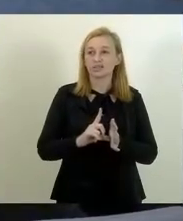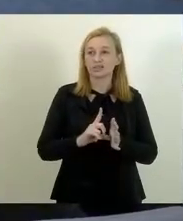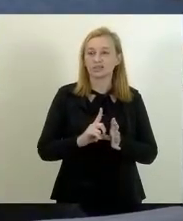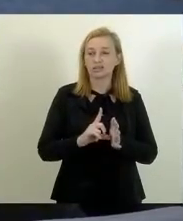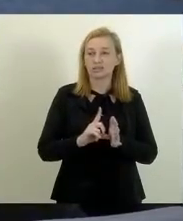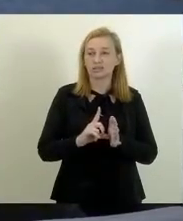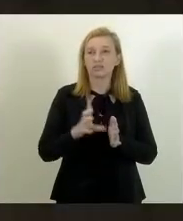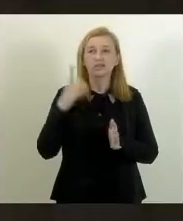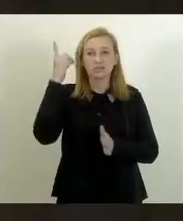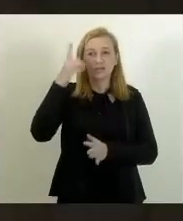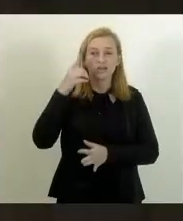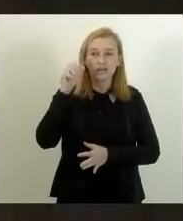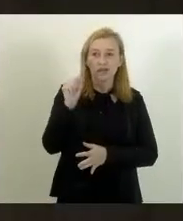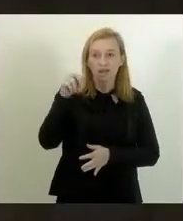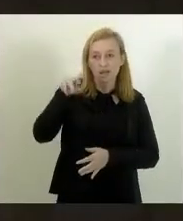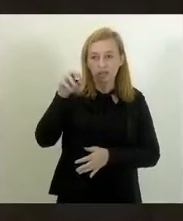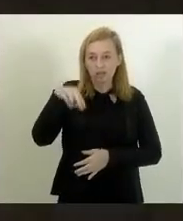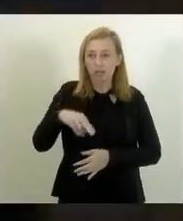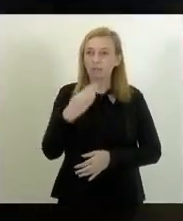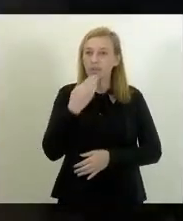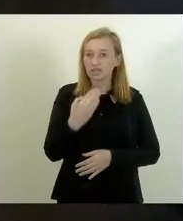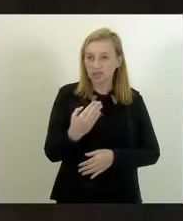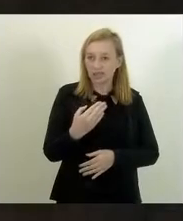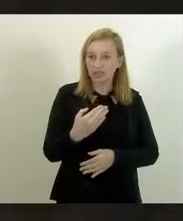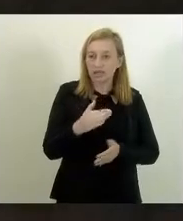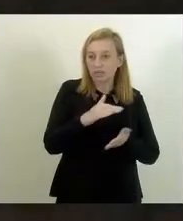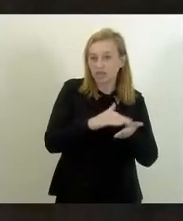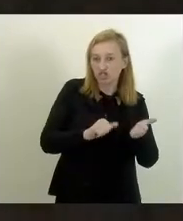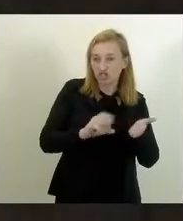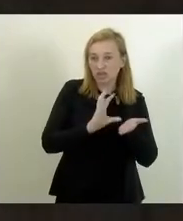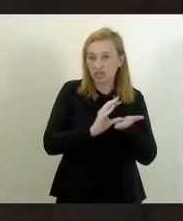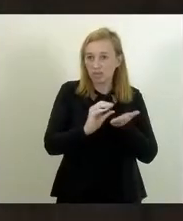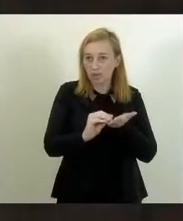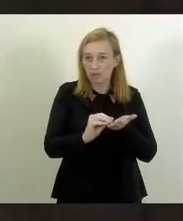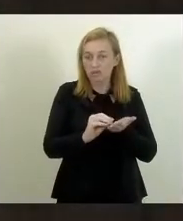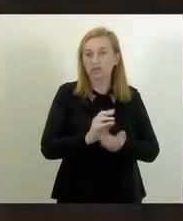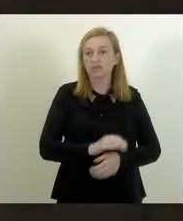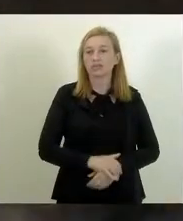É, só para pedir a gentileza de retirar de pauta